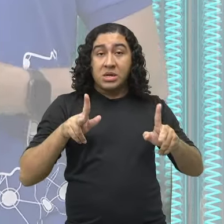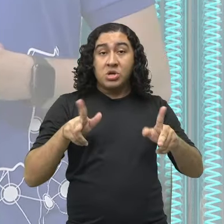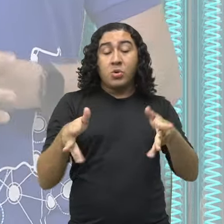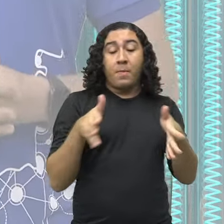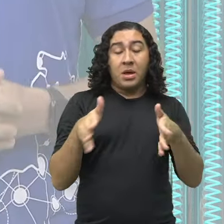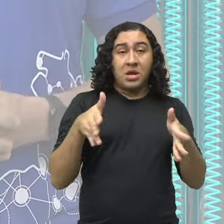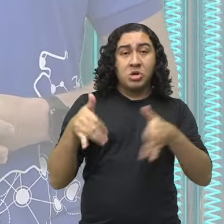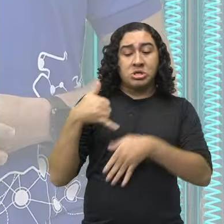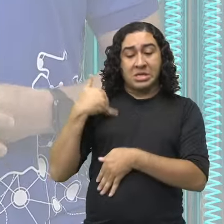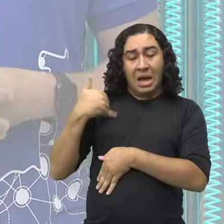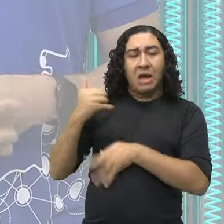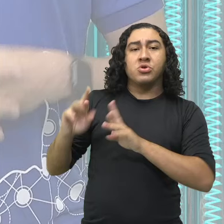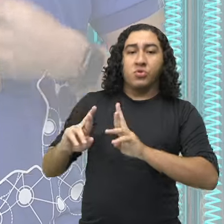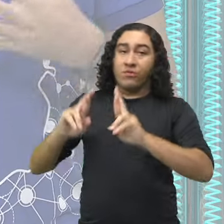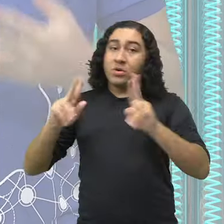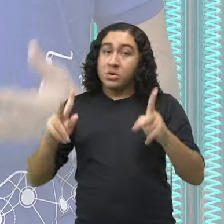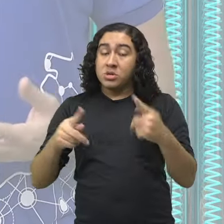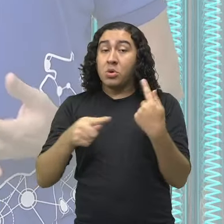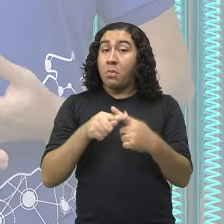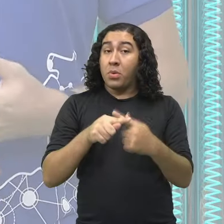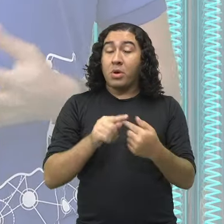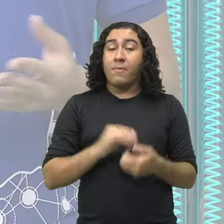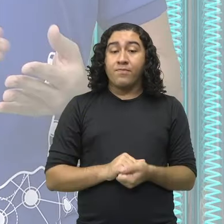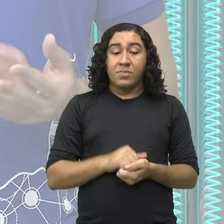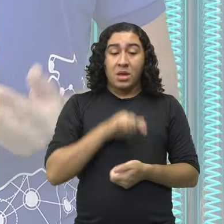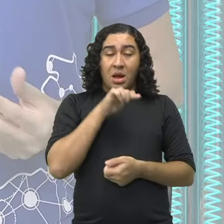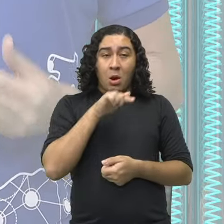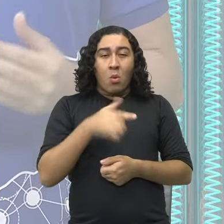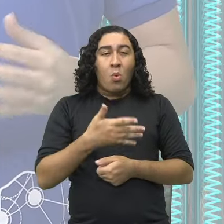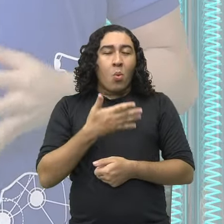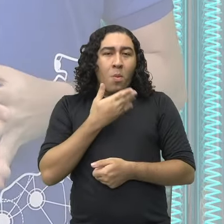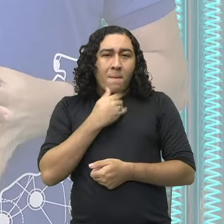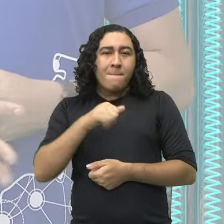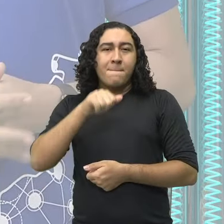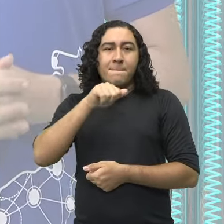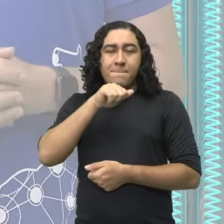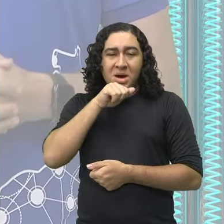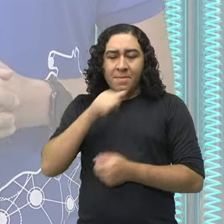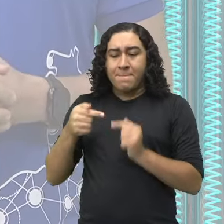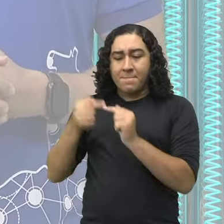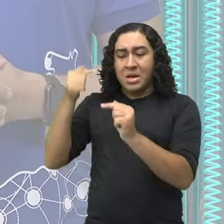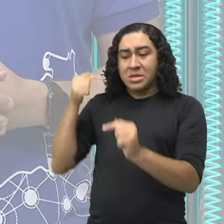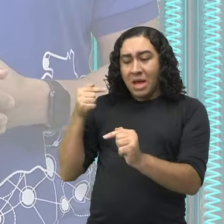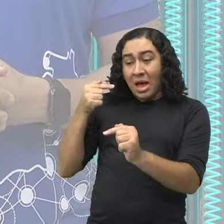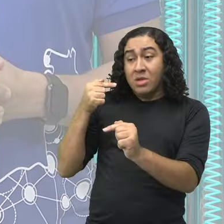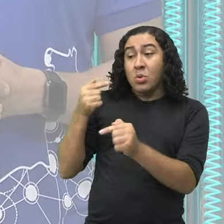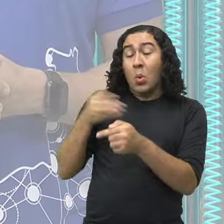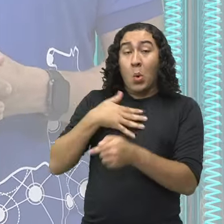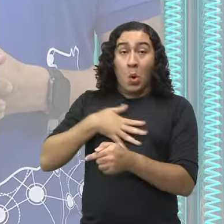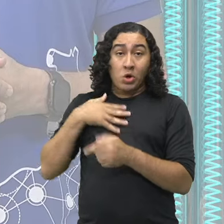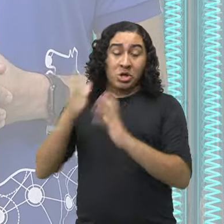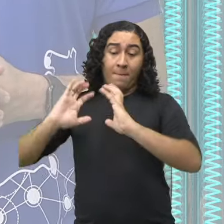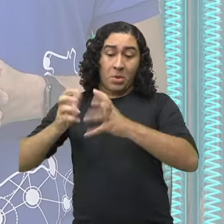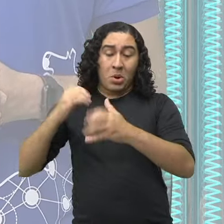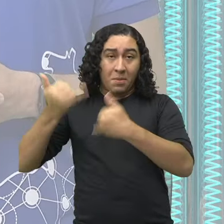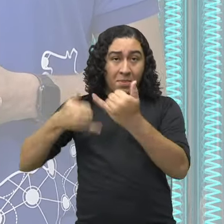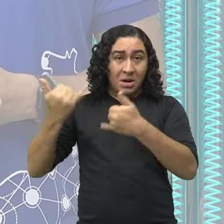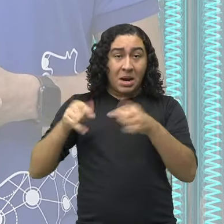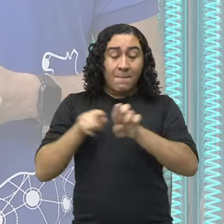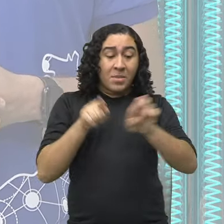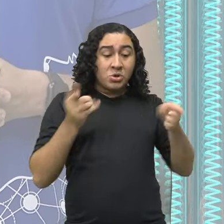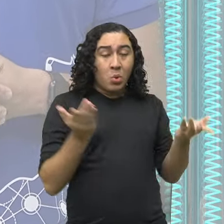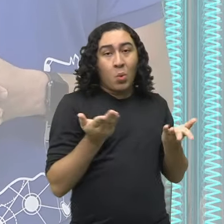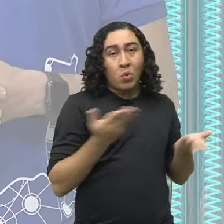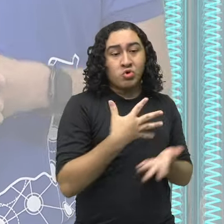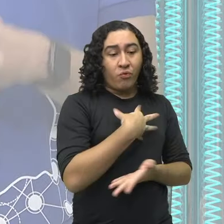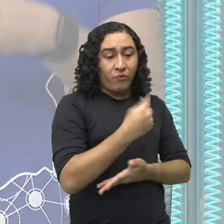gerações, pois mostra que o que era interessante para o pai em sua infância não desperta o interesse de